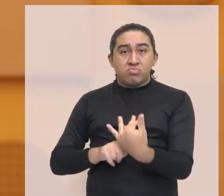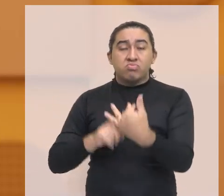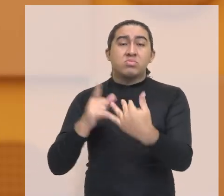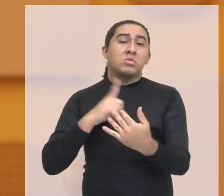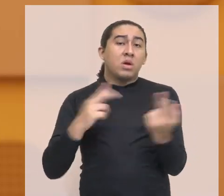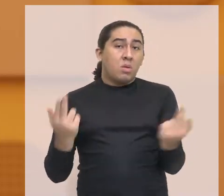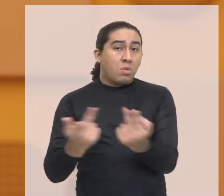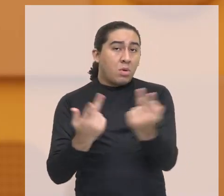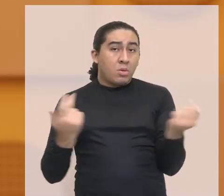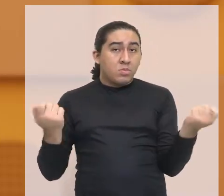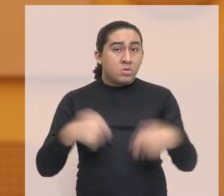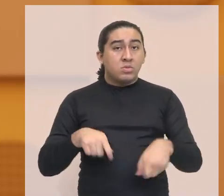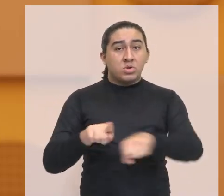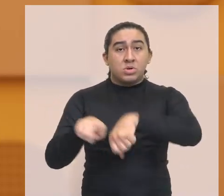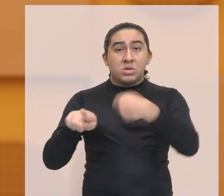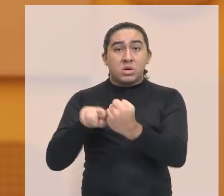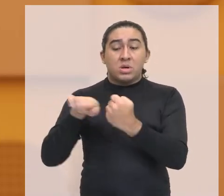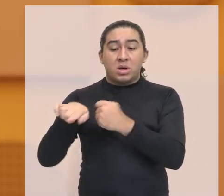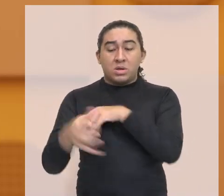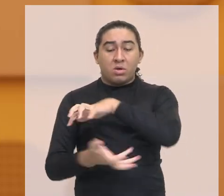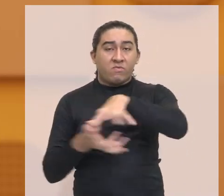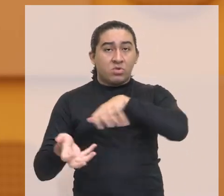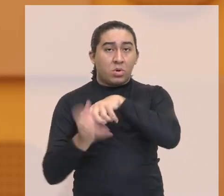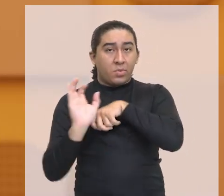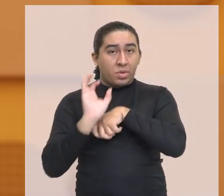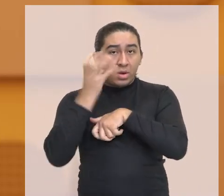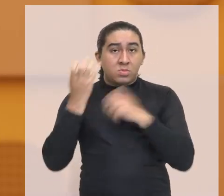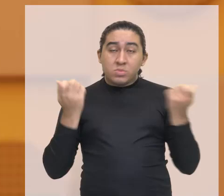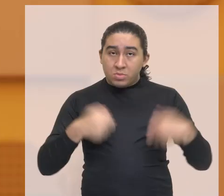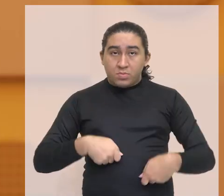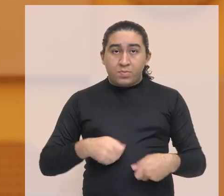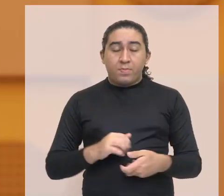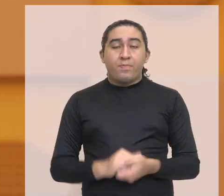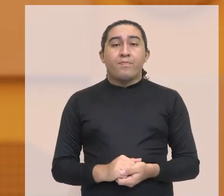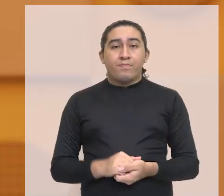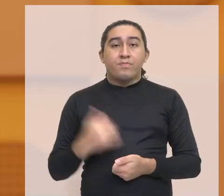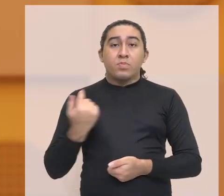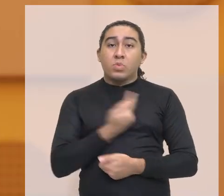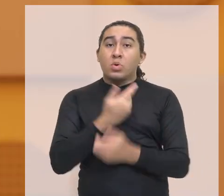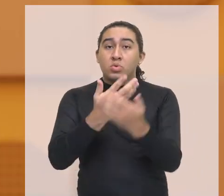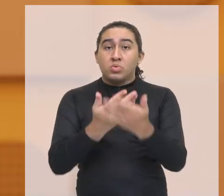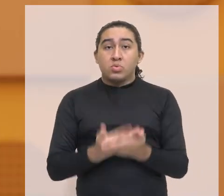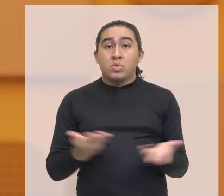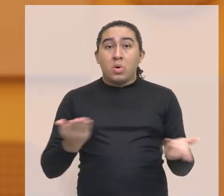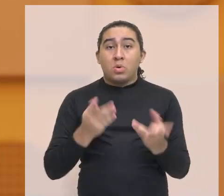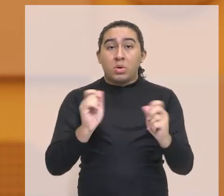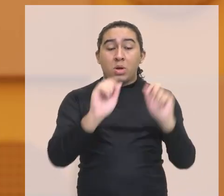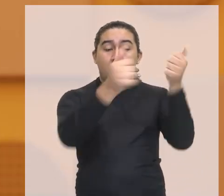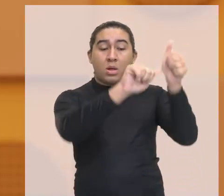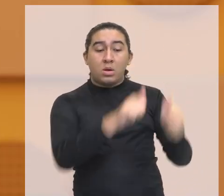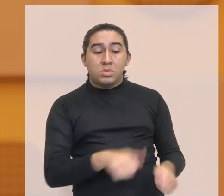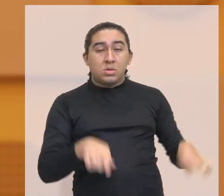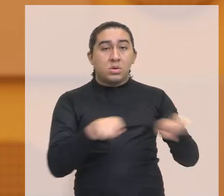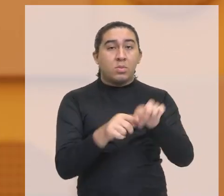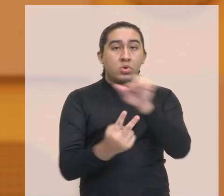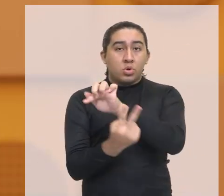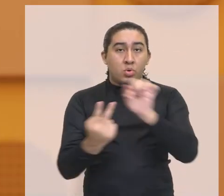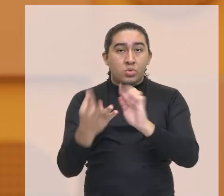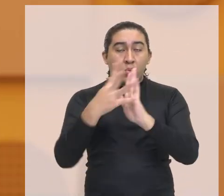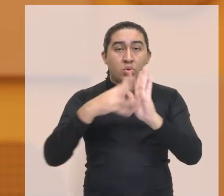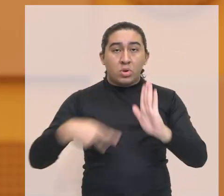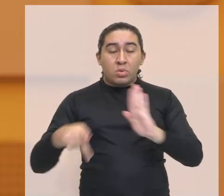a sociedade onde essa revolução acontece. Ok, gente? Então, a gente vai estudar, analisar dois